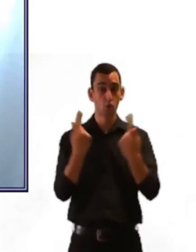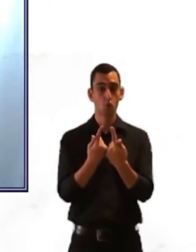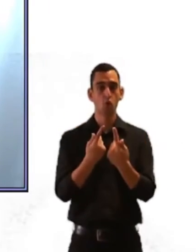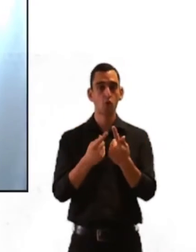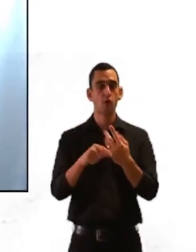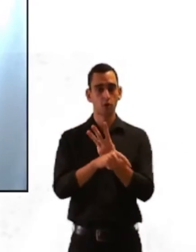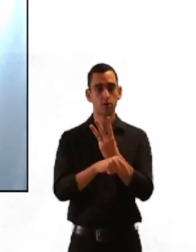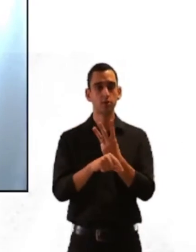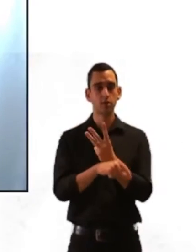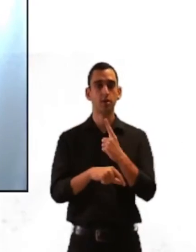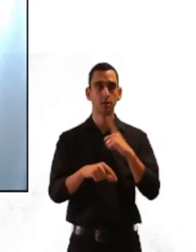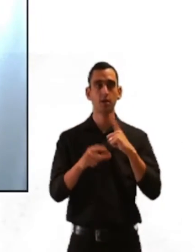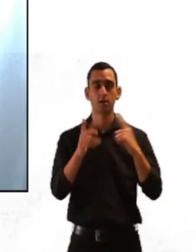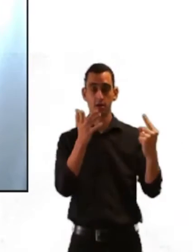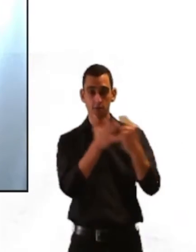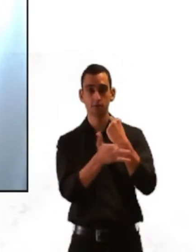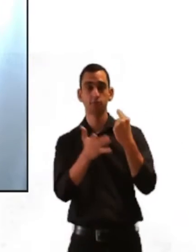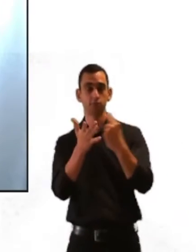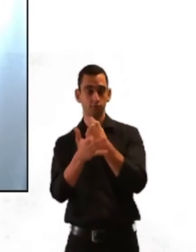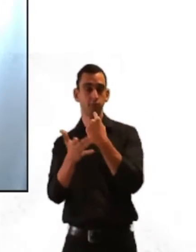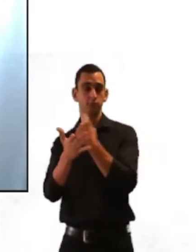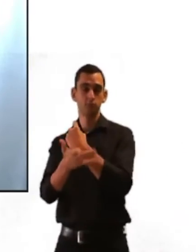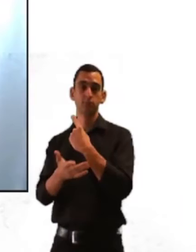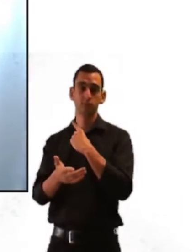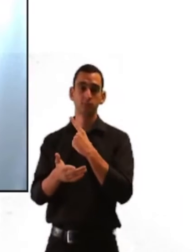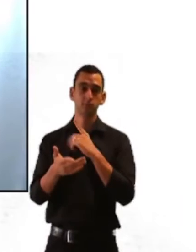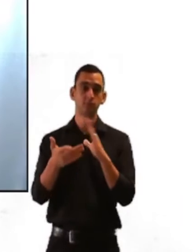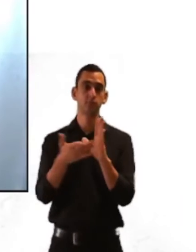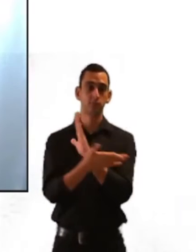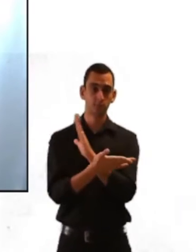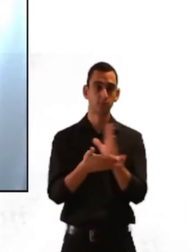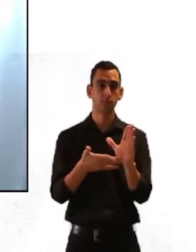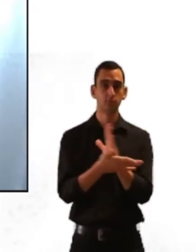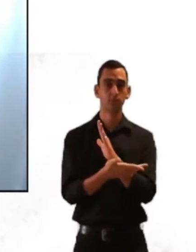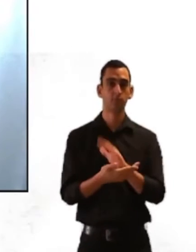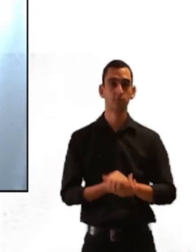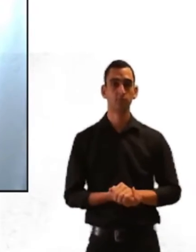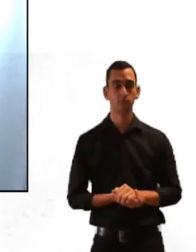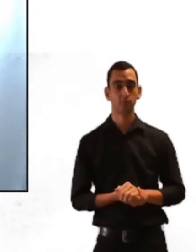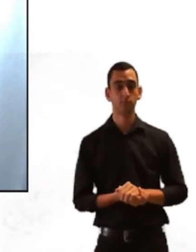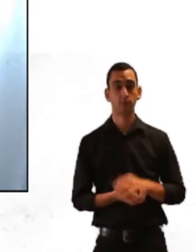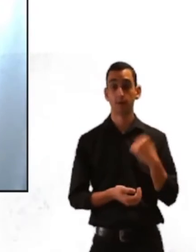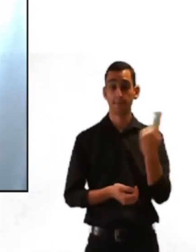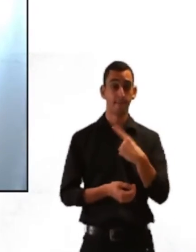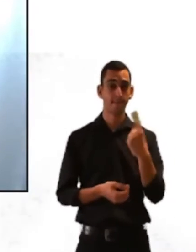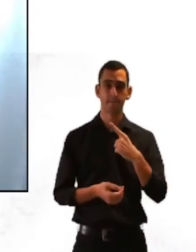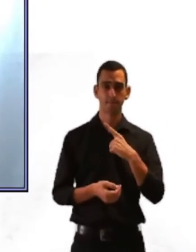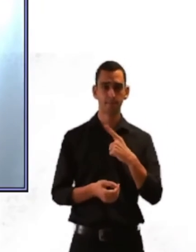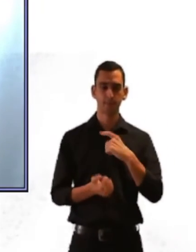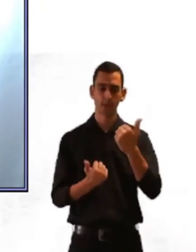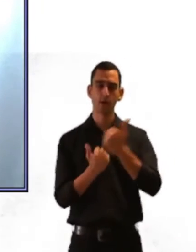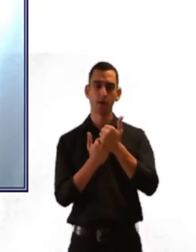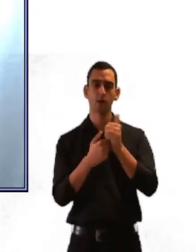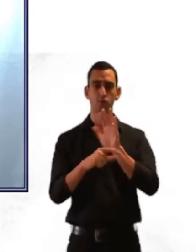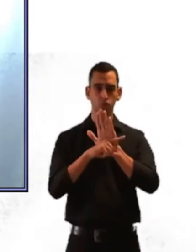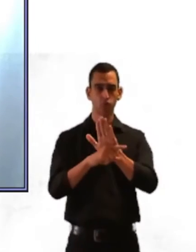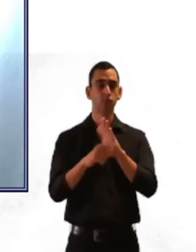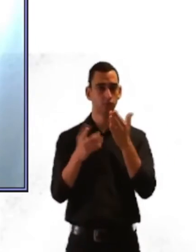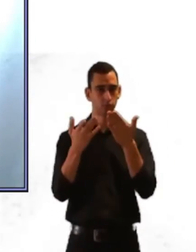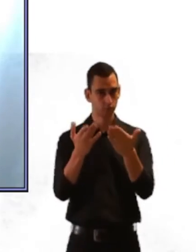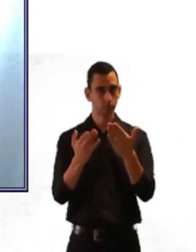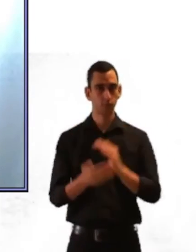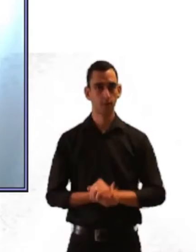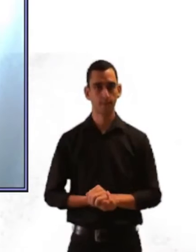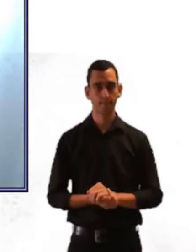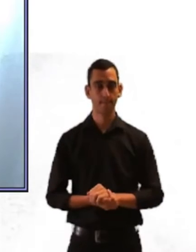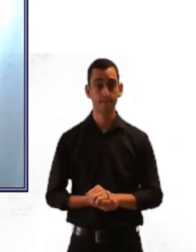eu lesse ou o senhor mesmo acesse? Estou aqui para ajudá-lo da melhor maneira possível, como o senhor preferir. Perfeito, perfeito. Eu